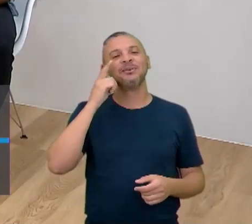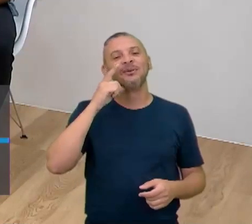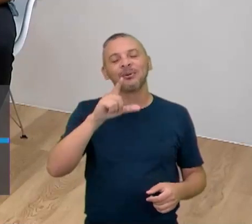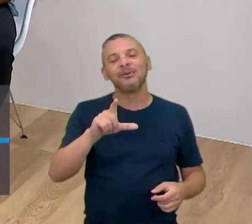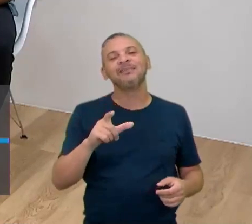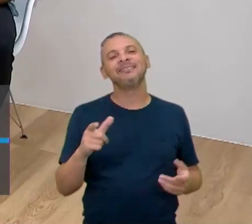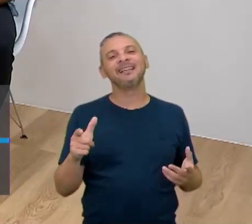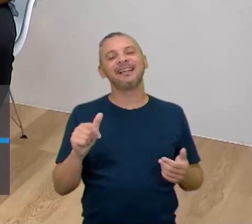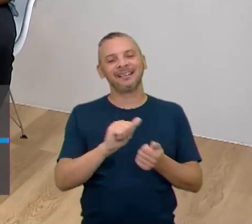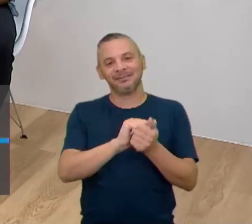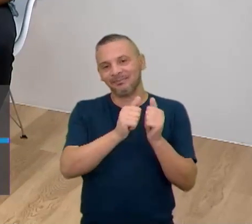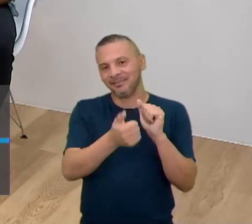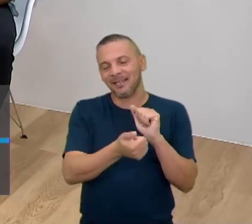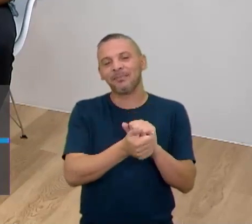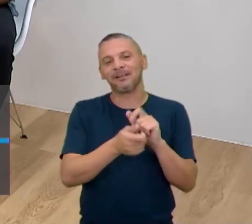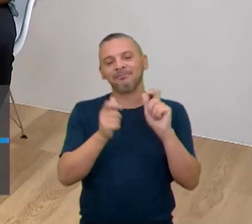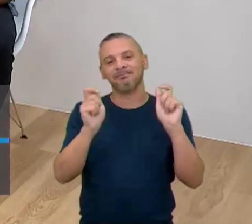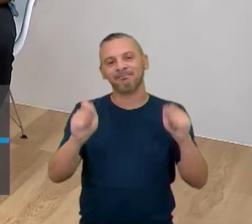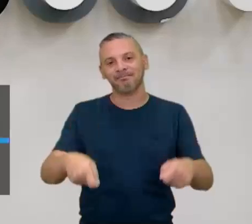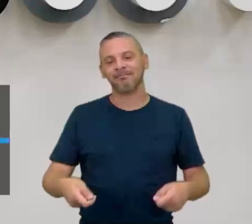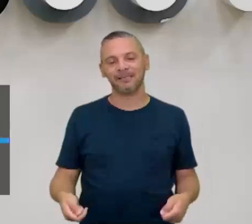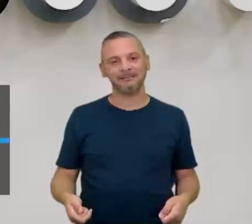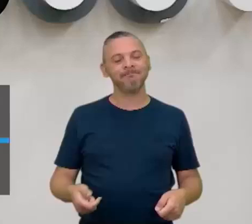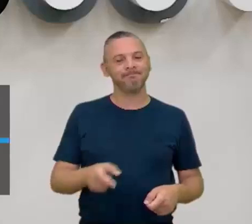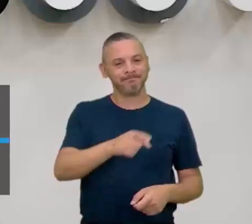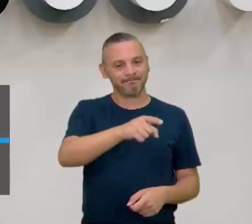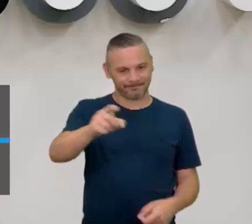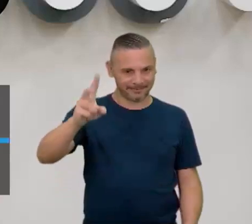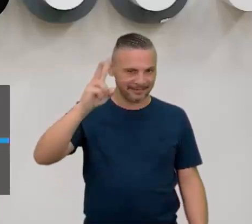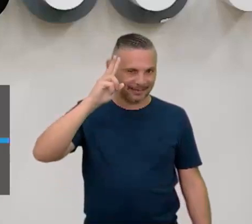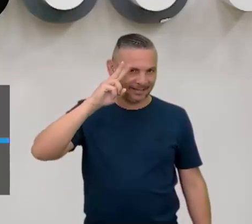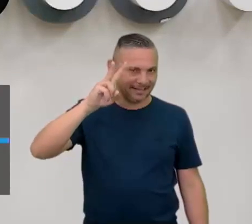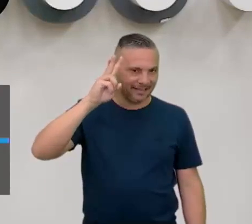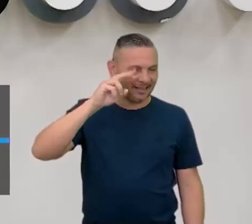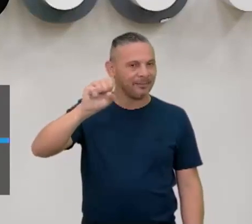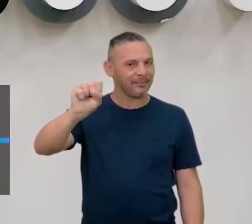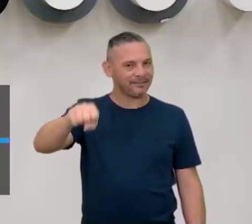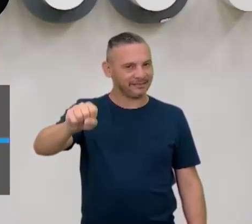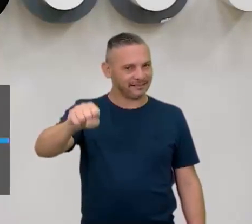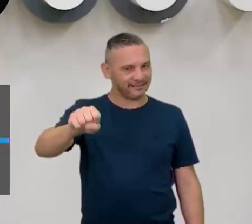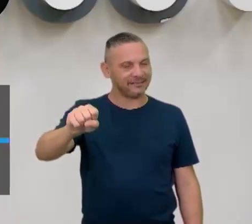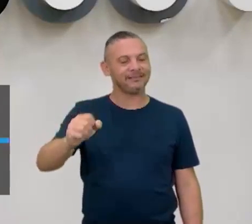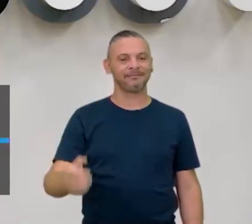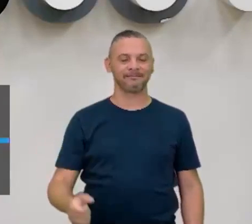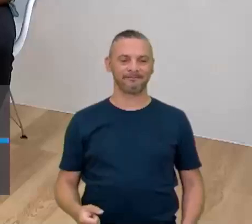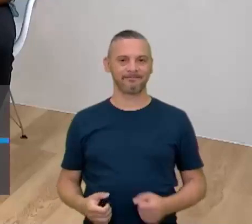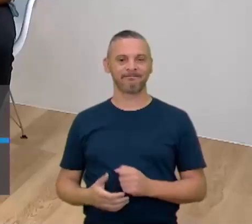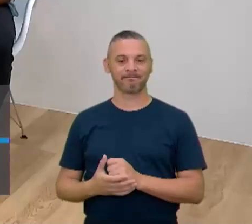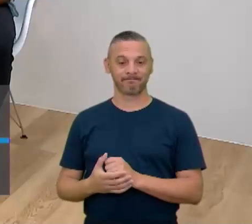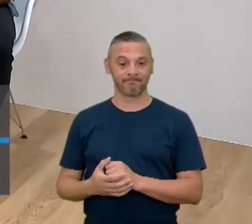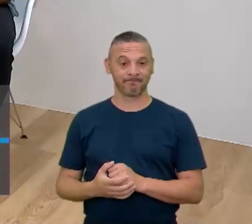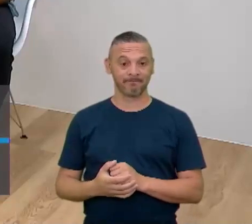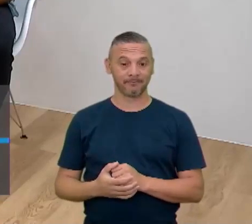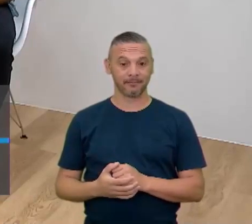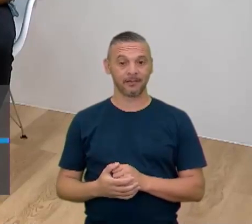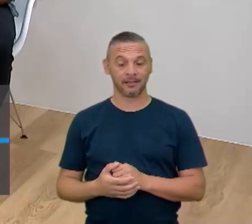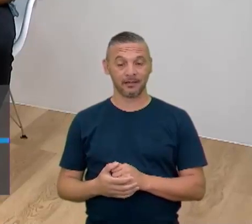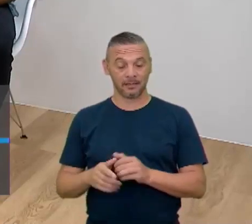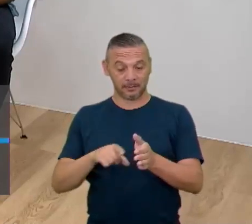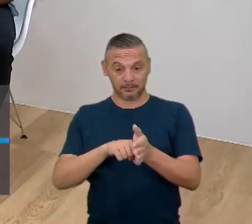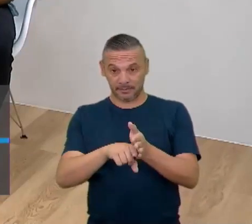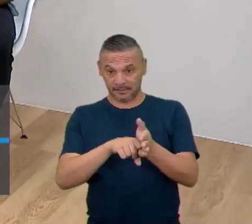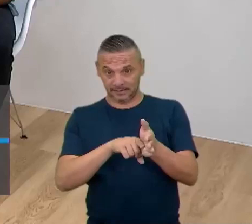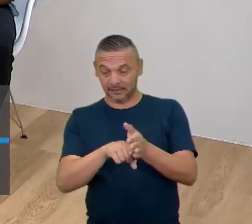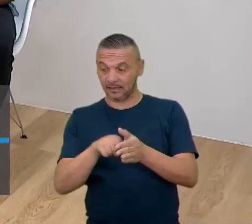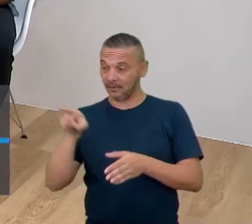brincar bastante aí. E eu acho que a galera vai lembrar de bastante coisa aí que apareceu aí na TV. Olha, até pesquisei aqui, ó.